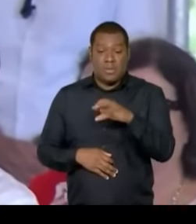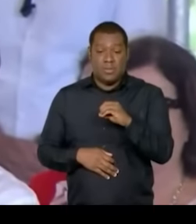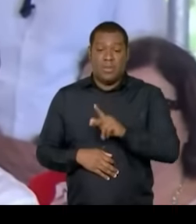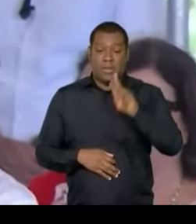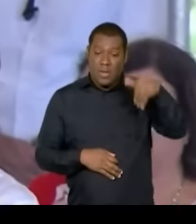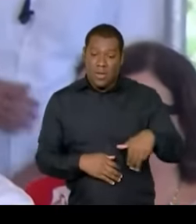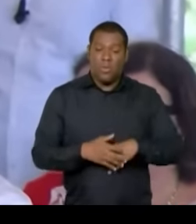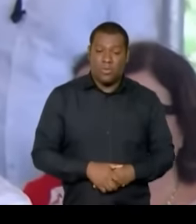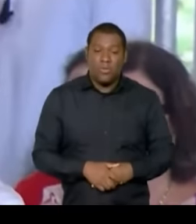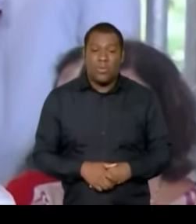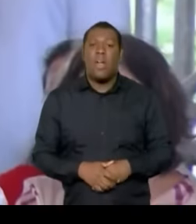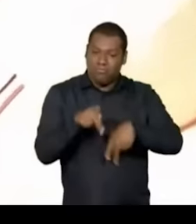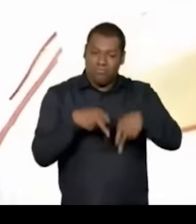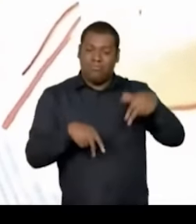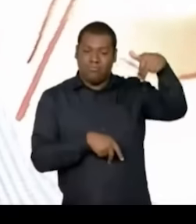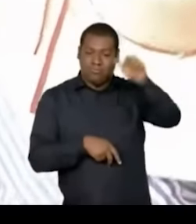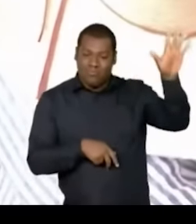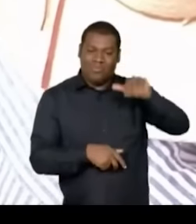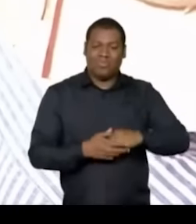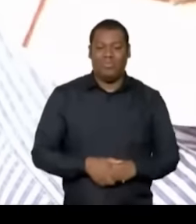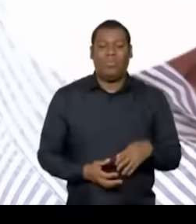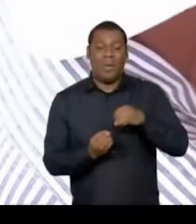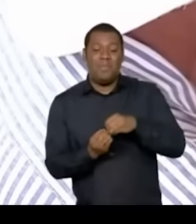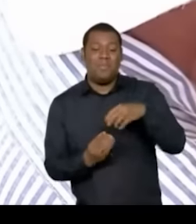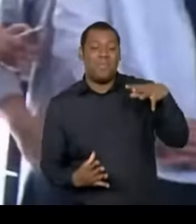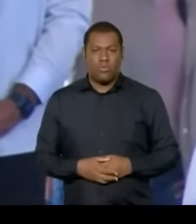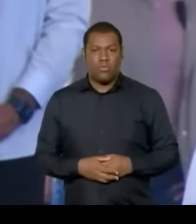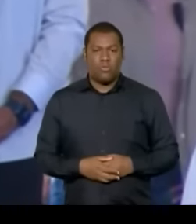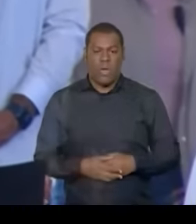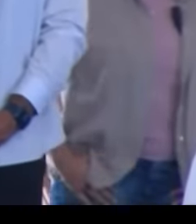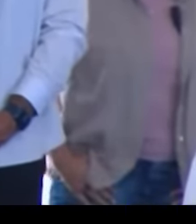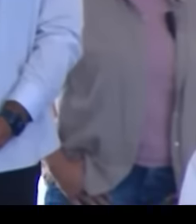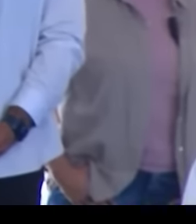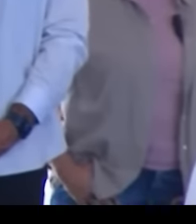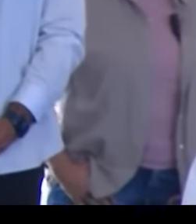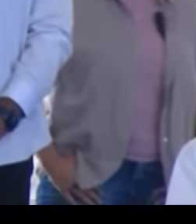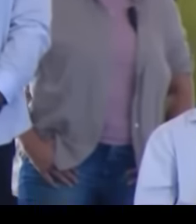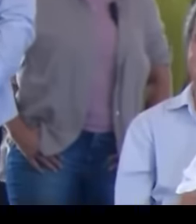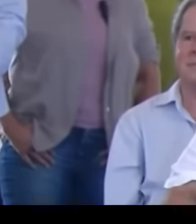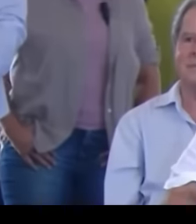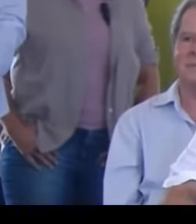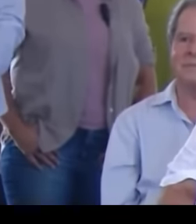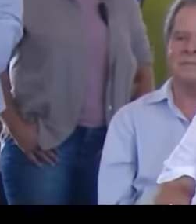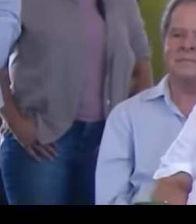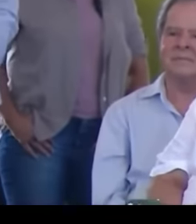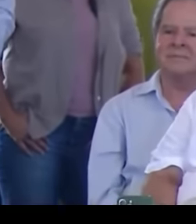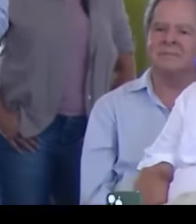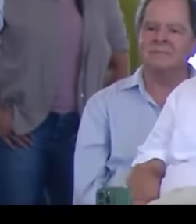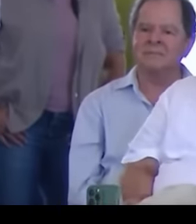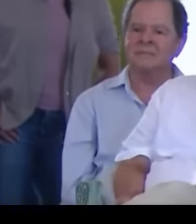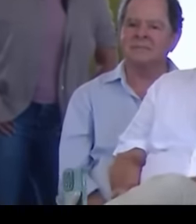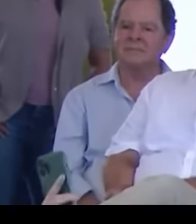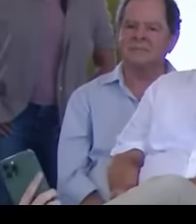existe o homem lá de cima outro milagre que nós estamos tentando fazer e com a graça de Deus e com o milagre da fé eu